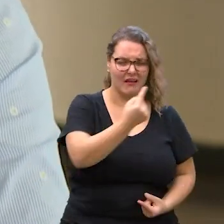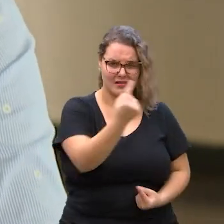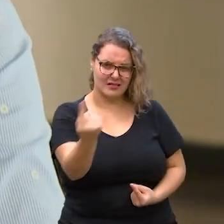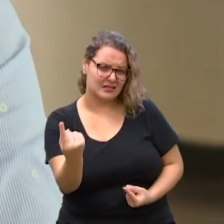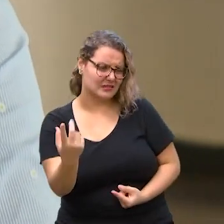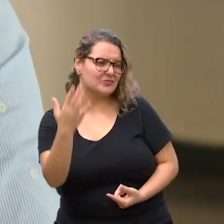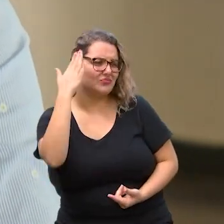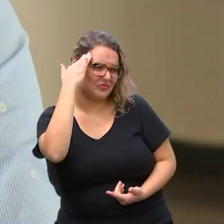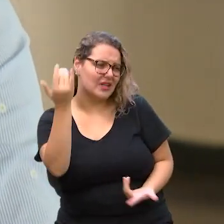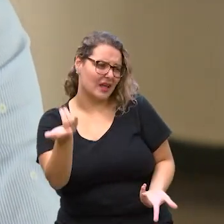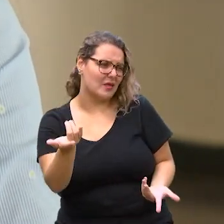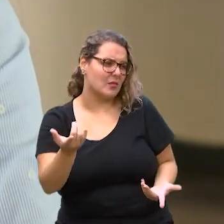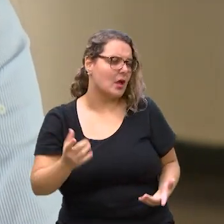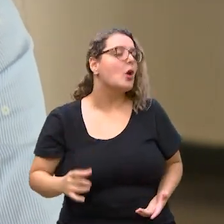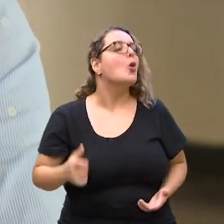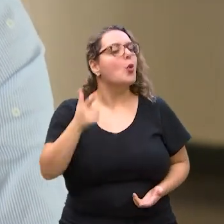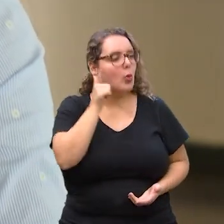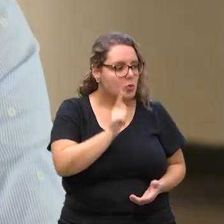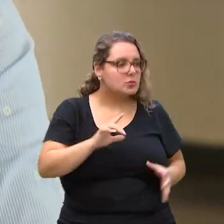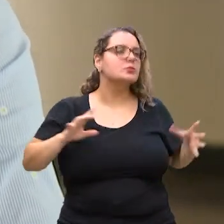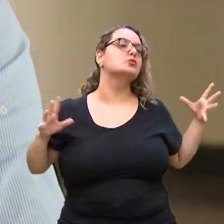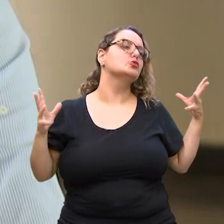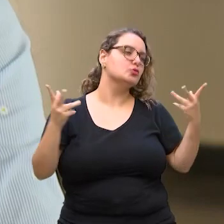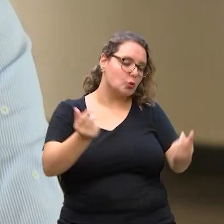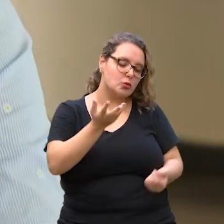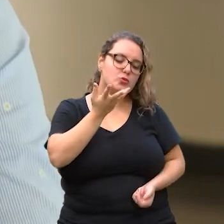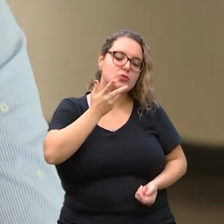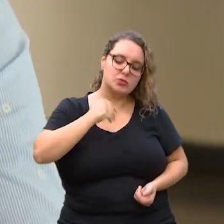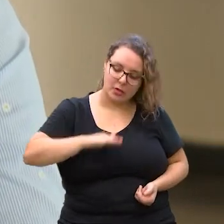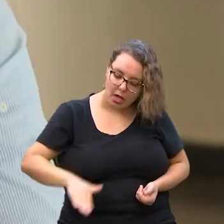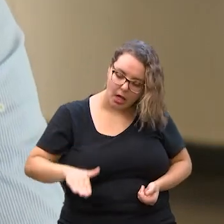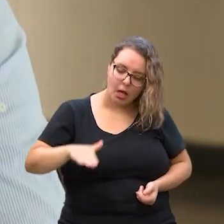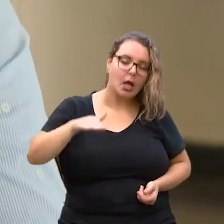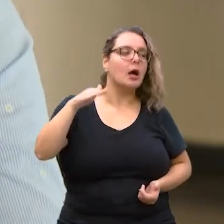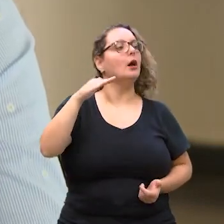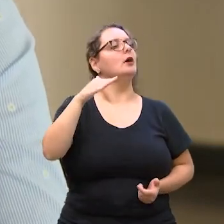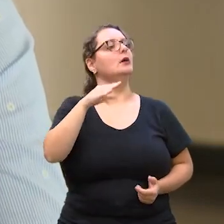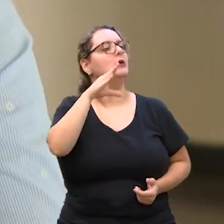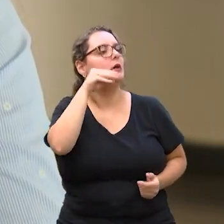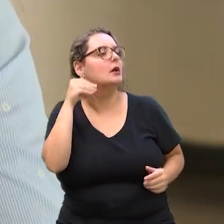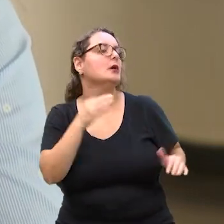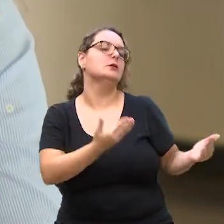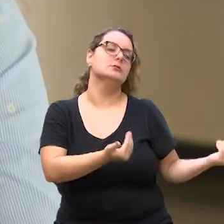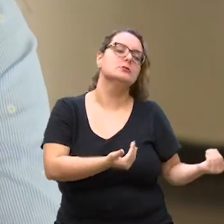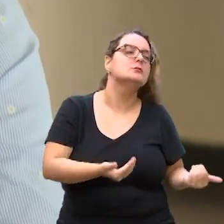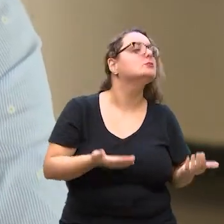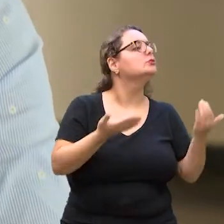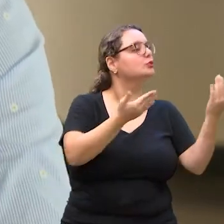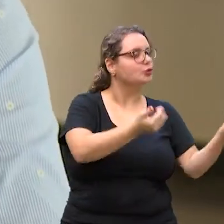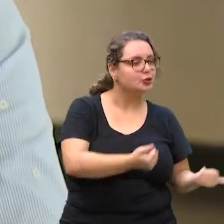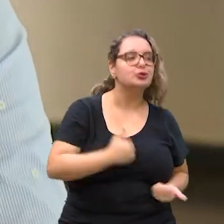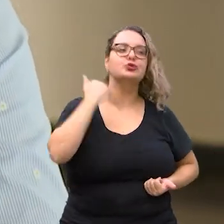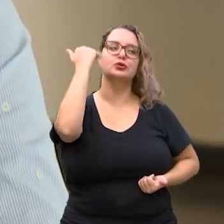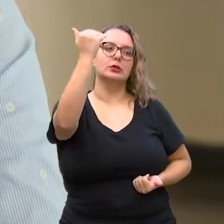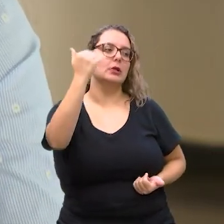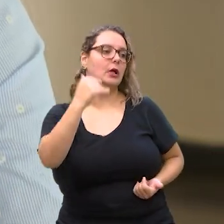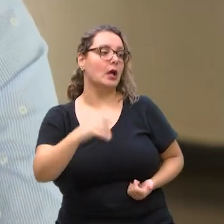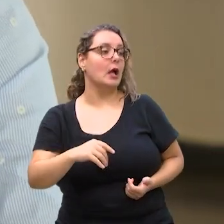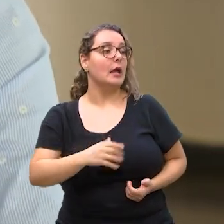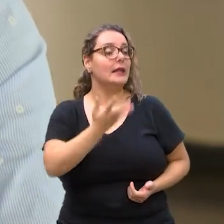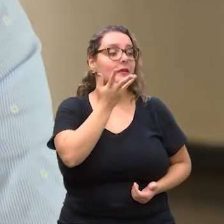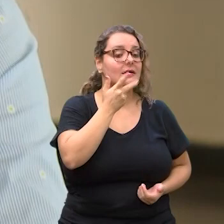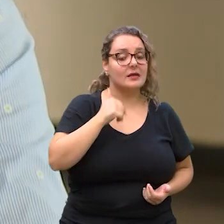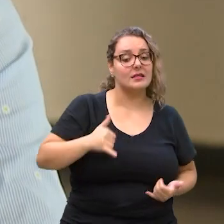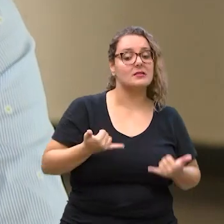mas é possível trabalhar com todas as áreas. A criança a gente trabalha bem na iniciação, então a gente tem atividades mais lúdicas, para